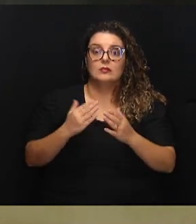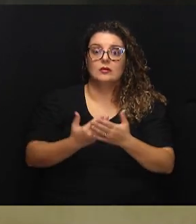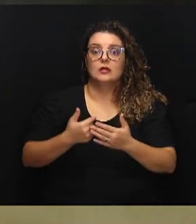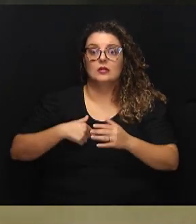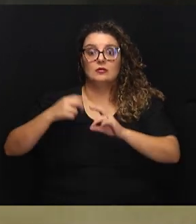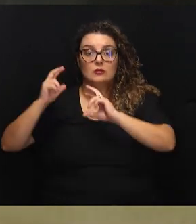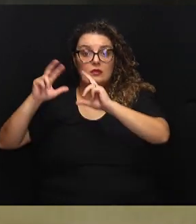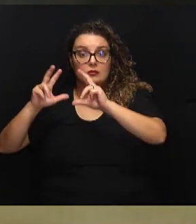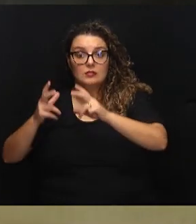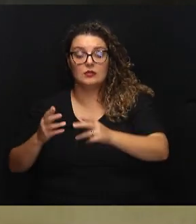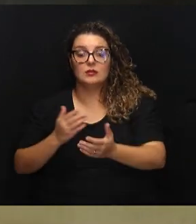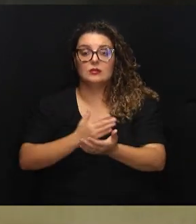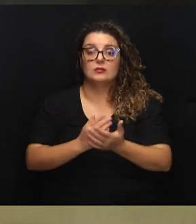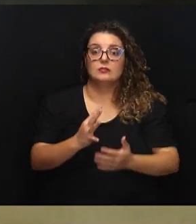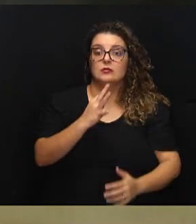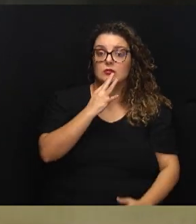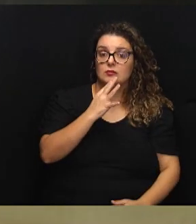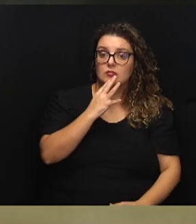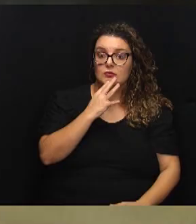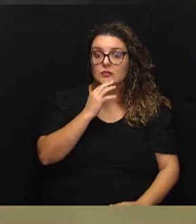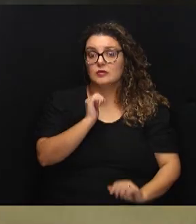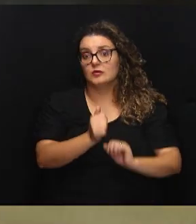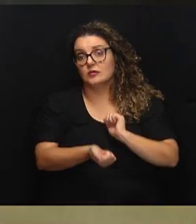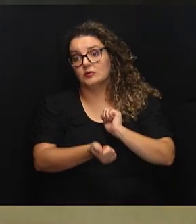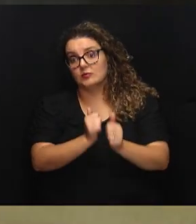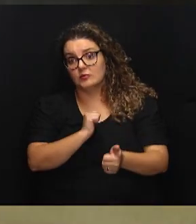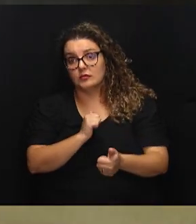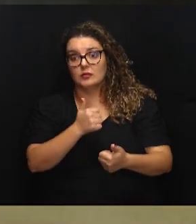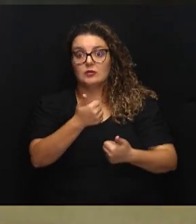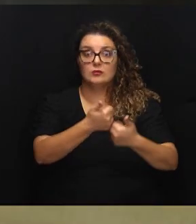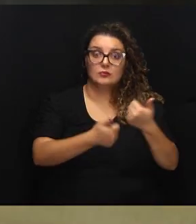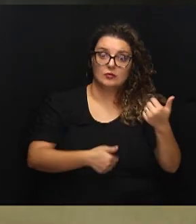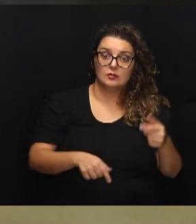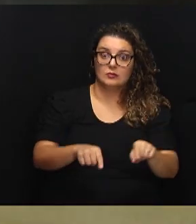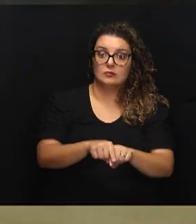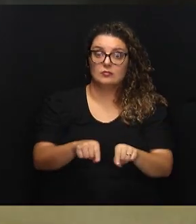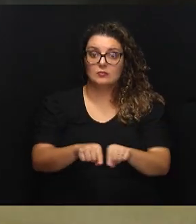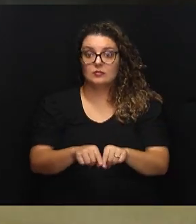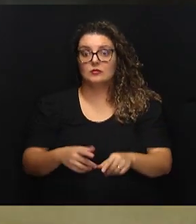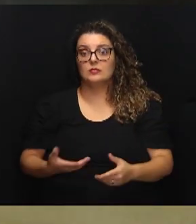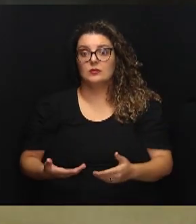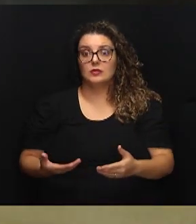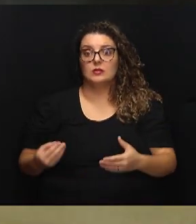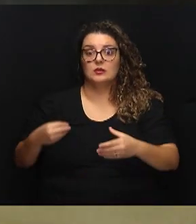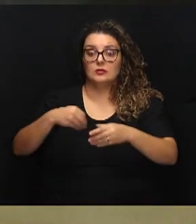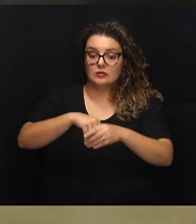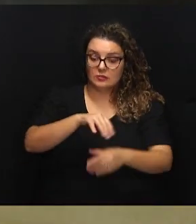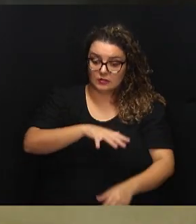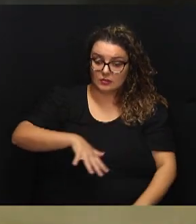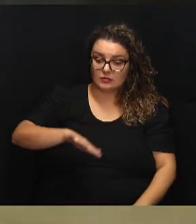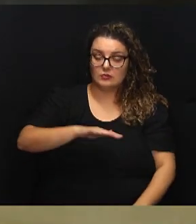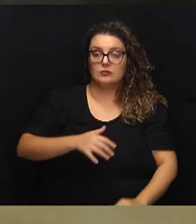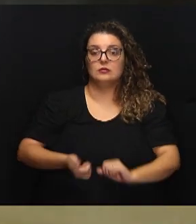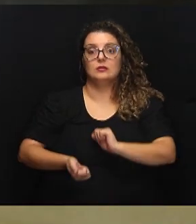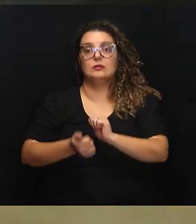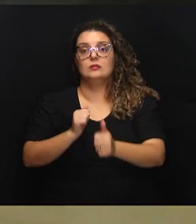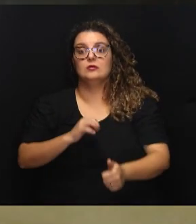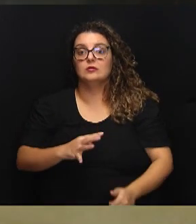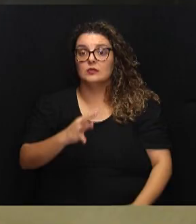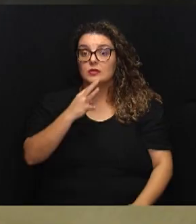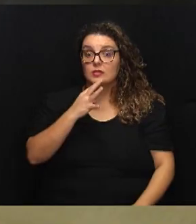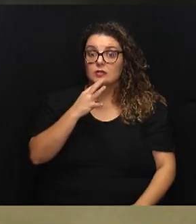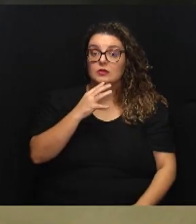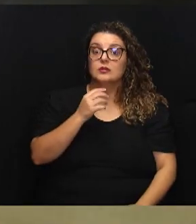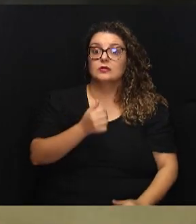vôlei, eu comecei a conhecer o esporte, né, o futebol também. Então, por estar inserida no esporte, eu fui conhecer o futebol